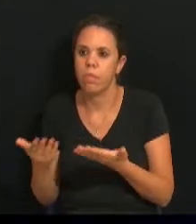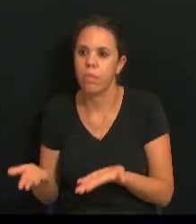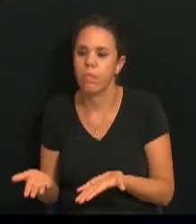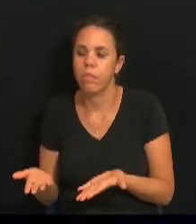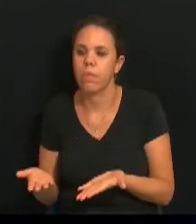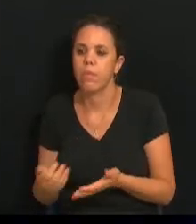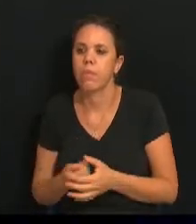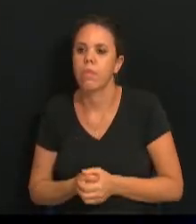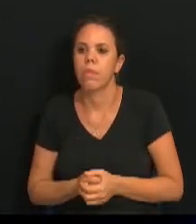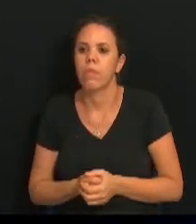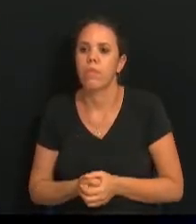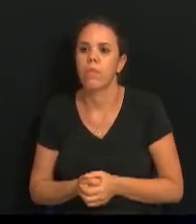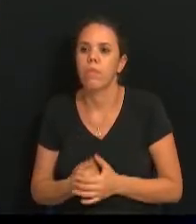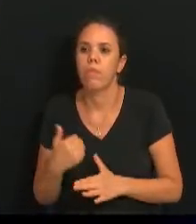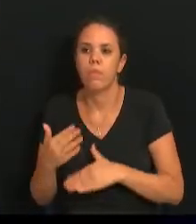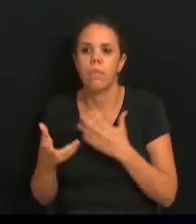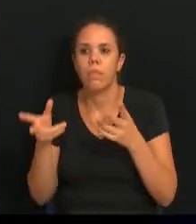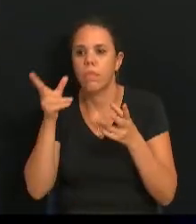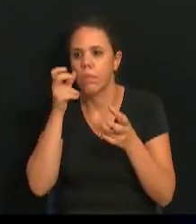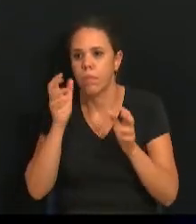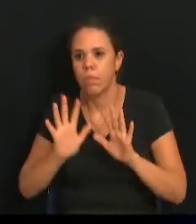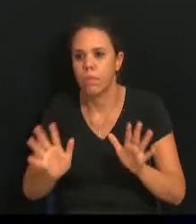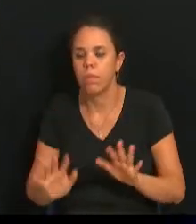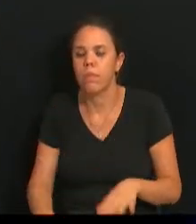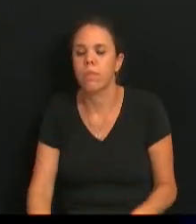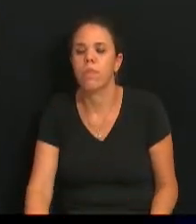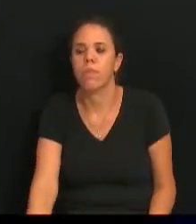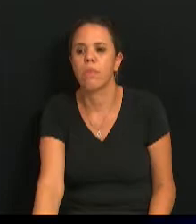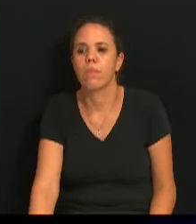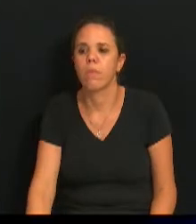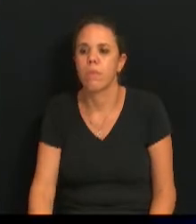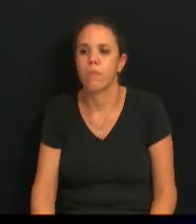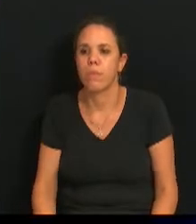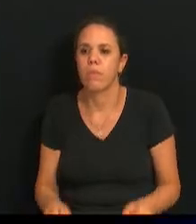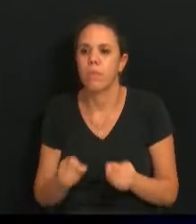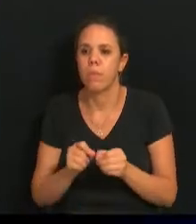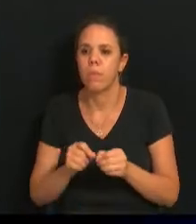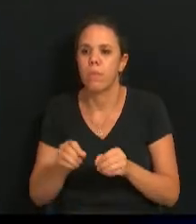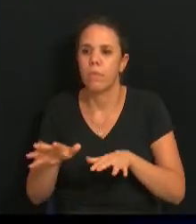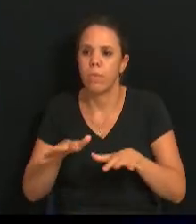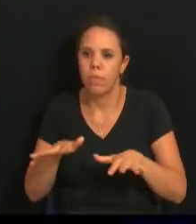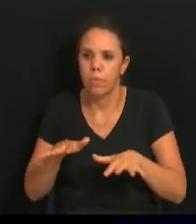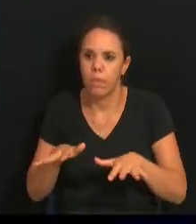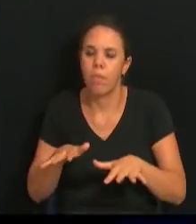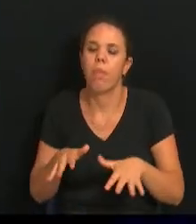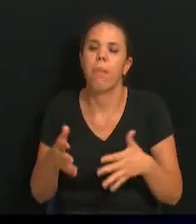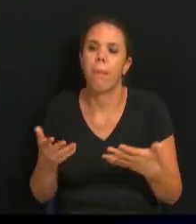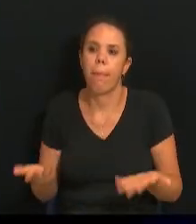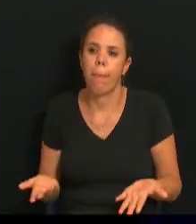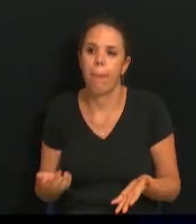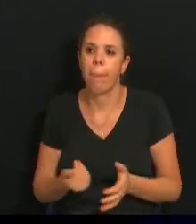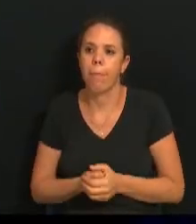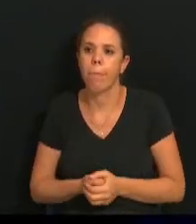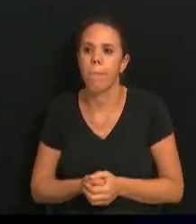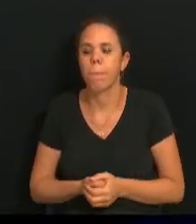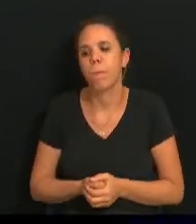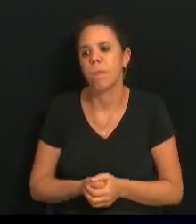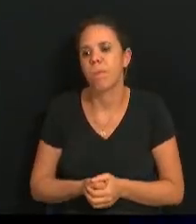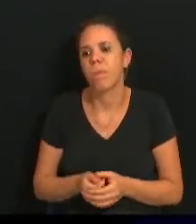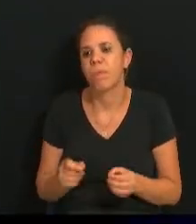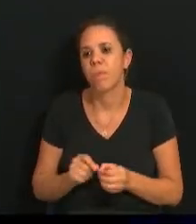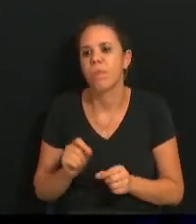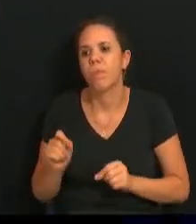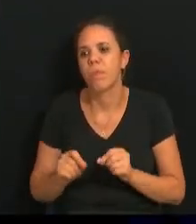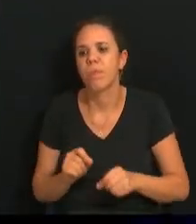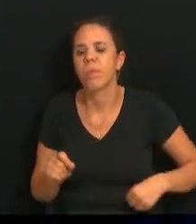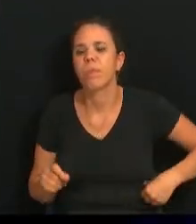solicitamos, mas nós não somos ouvidos, né? Então, assim, nós fizemos um movimento, e aí esse movimento fez com que